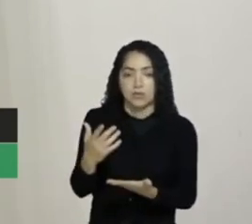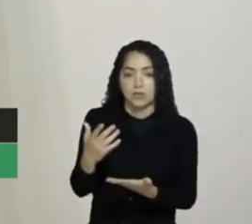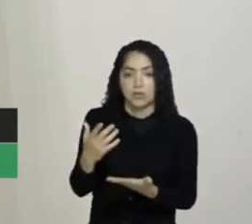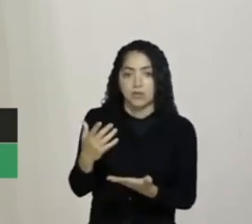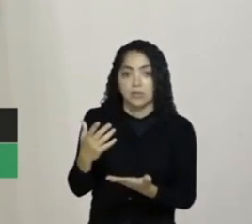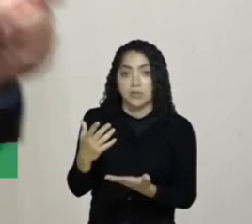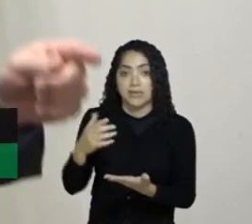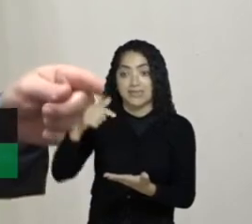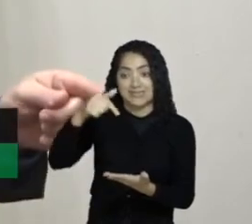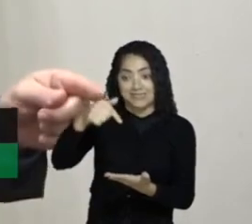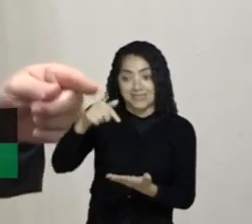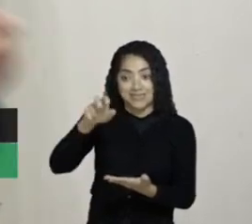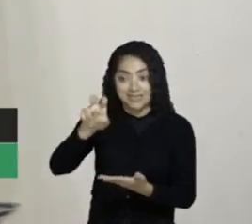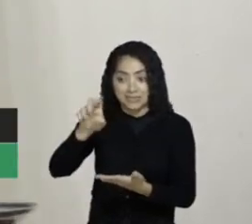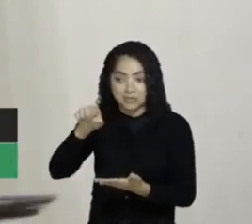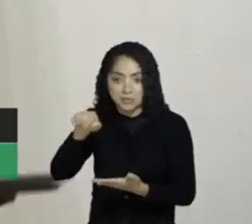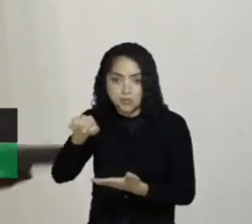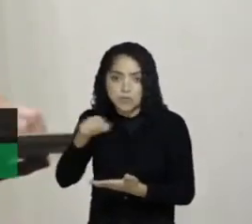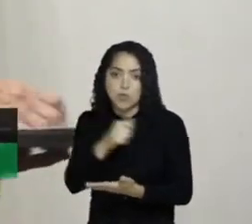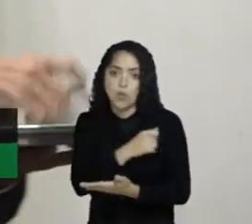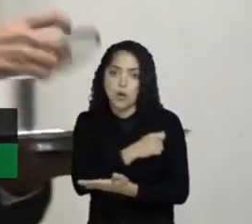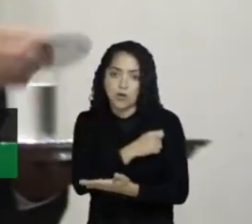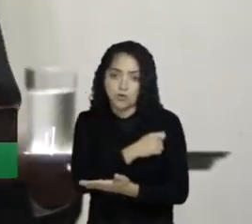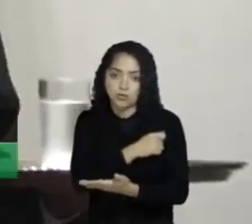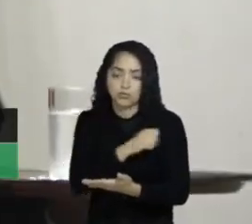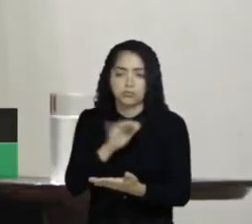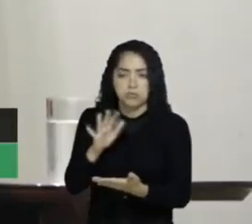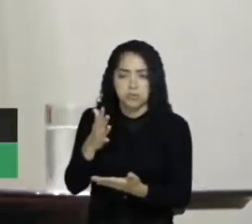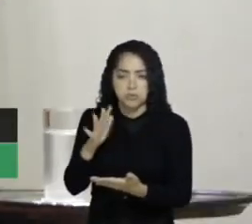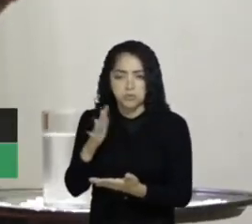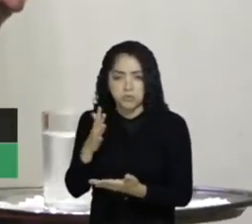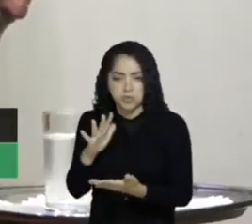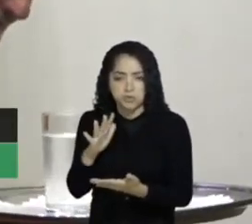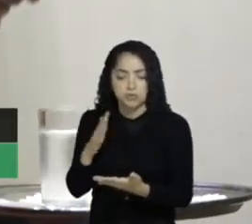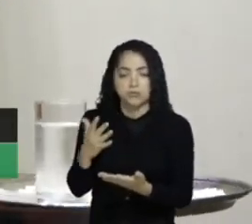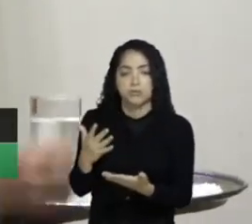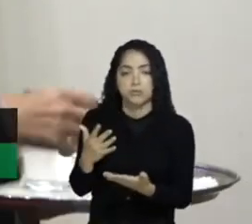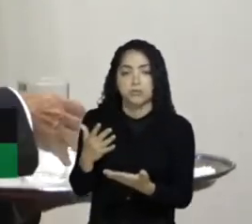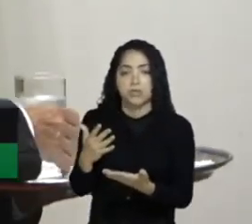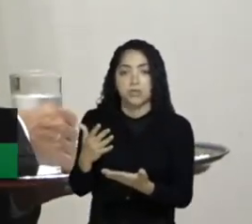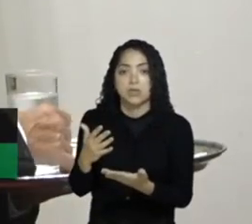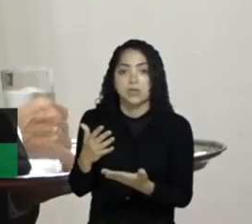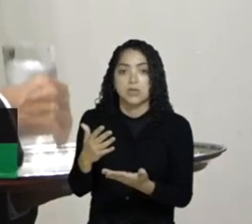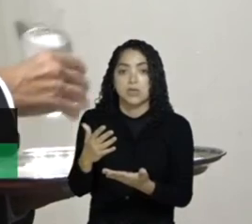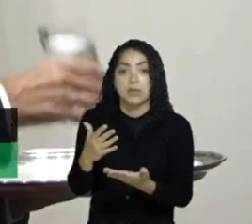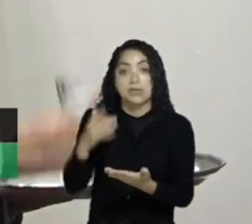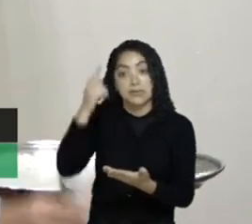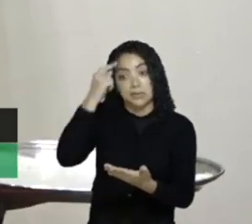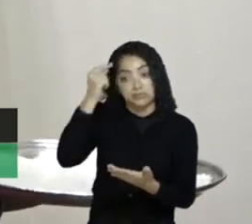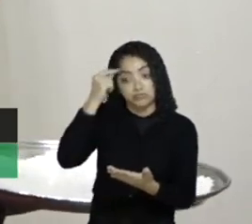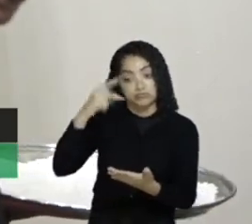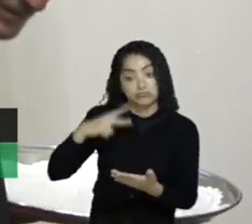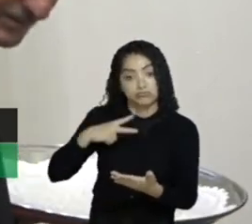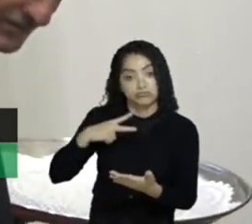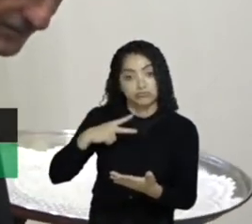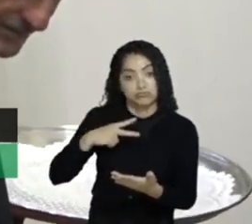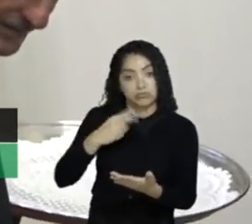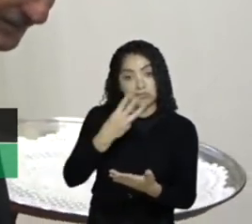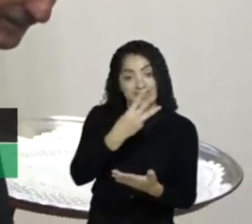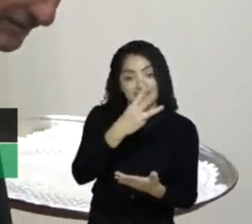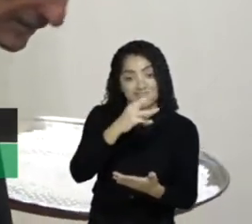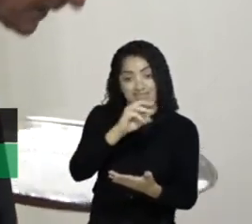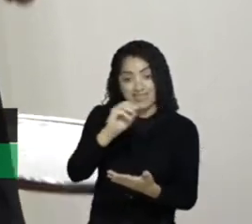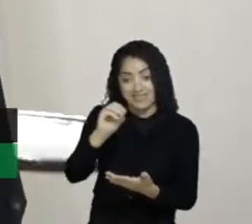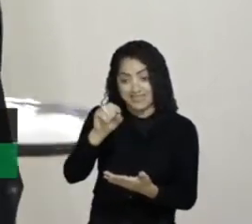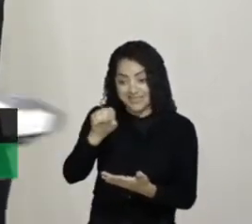nós temos 75 mil alunos em torno disso e nas universidades faculdades particulares nós temos 300 mil alunos